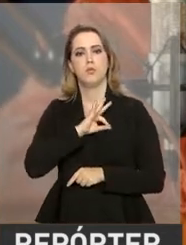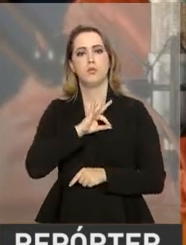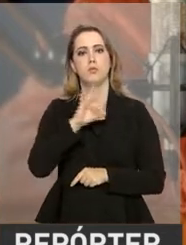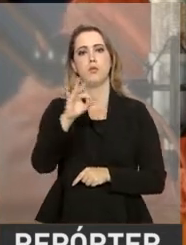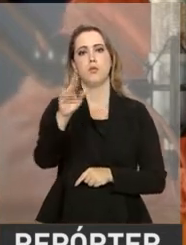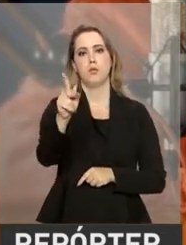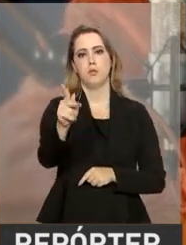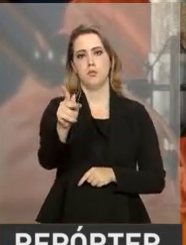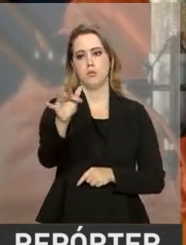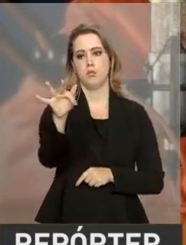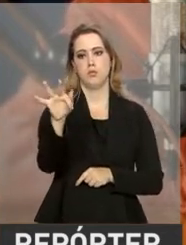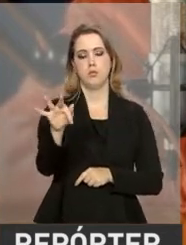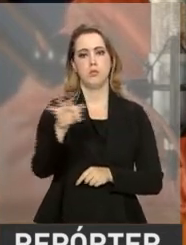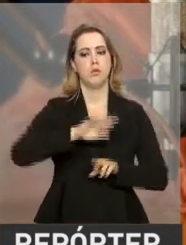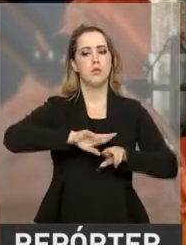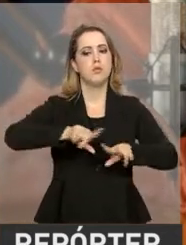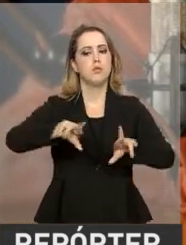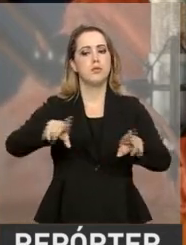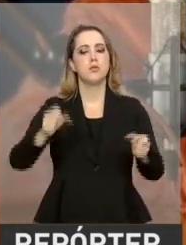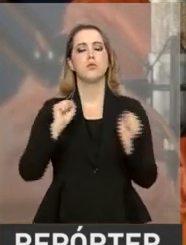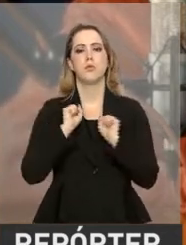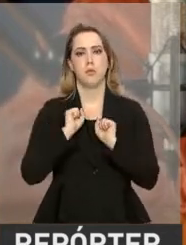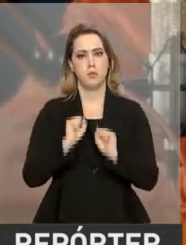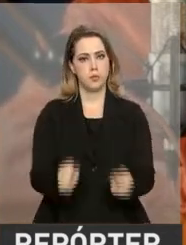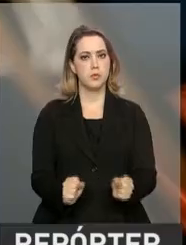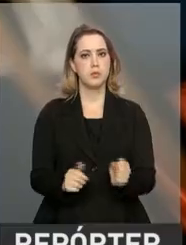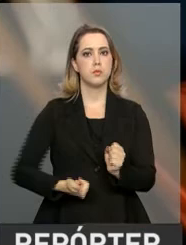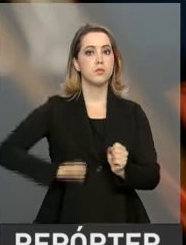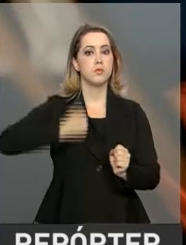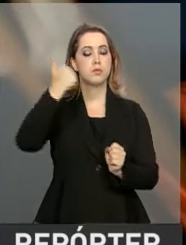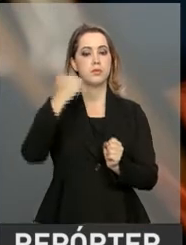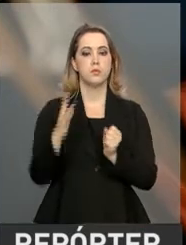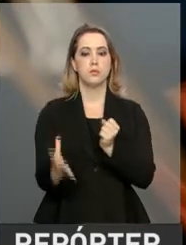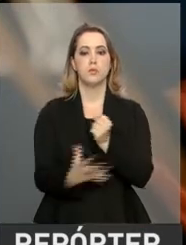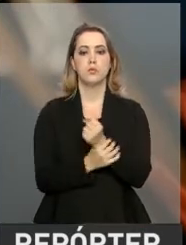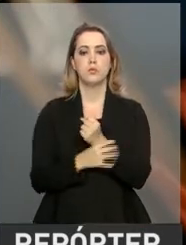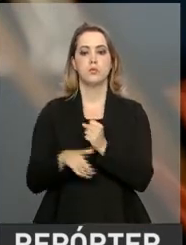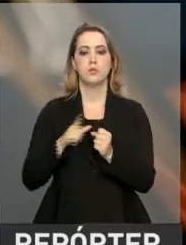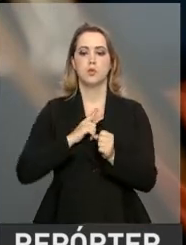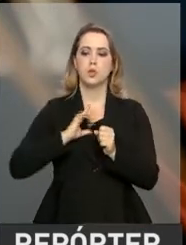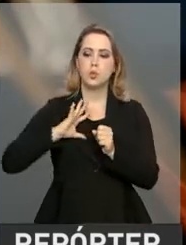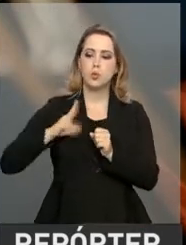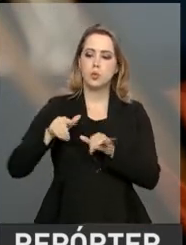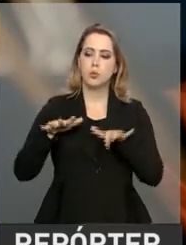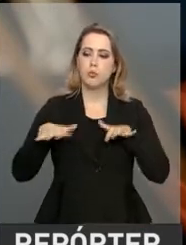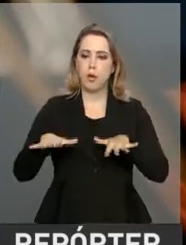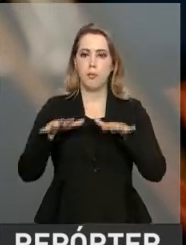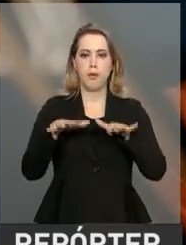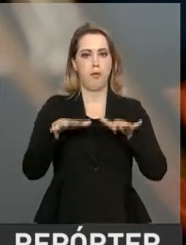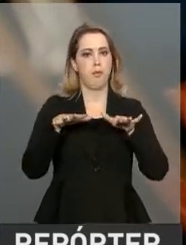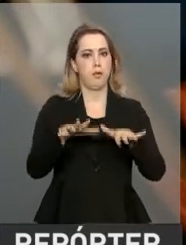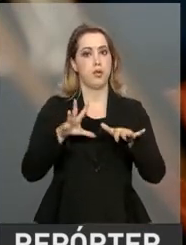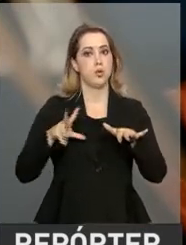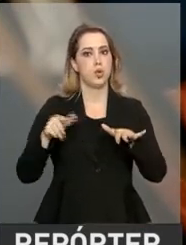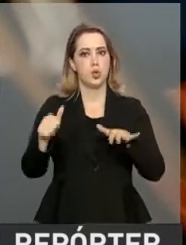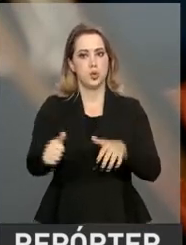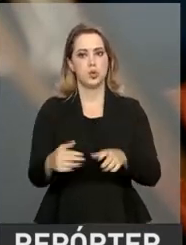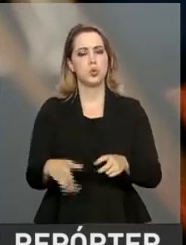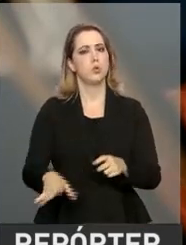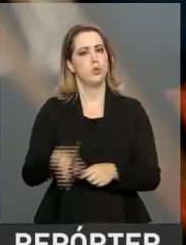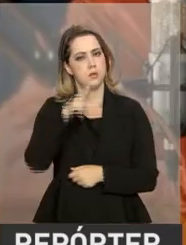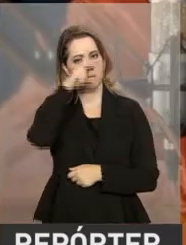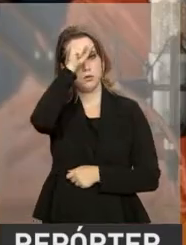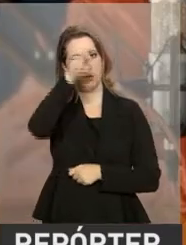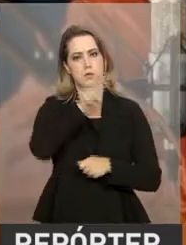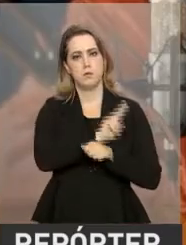orientando sobre uma série de procedimentos de segurança enfim há toda uma mobilização todas as nossas forças de defesa